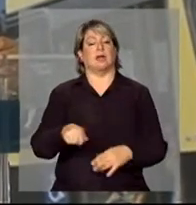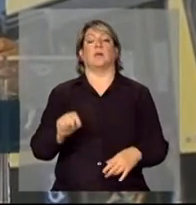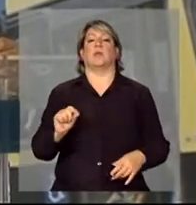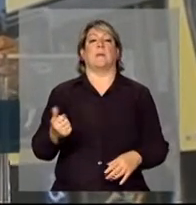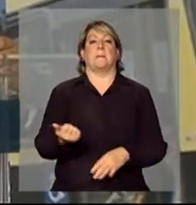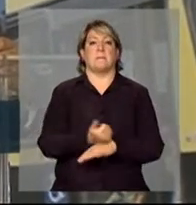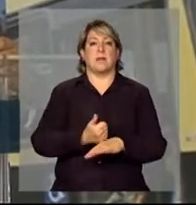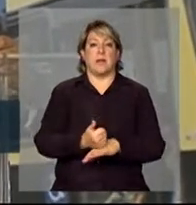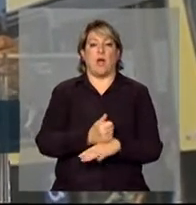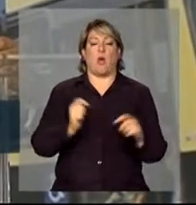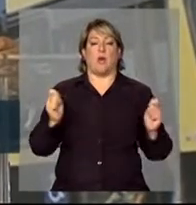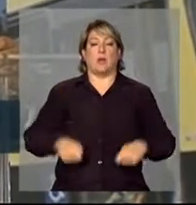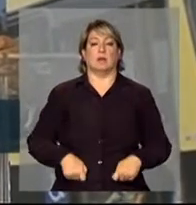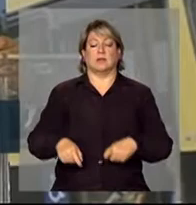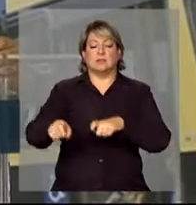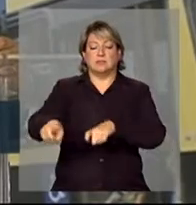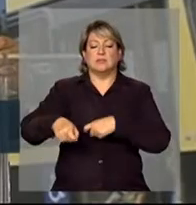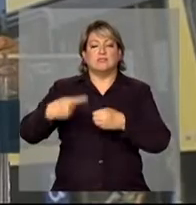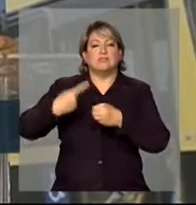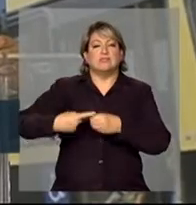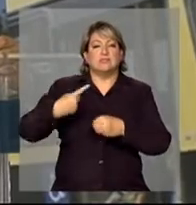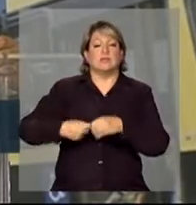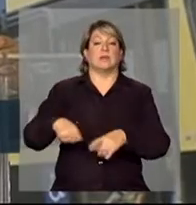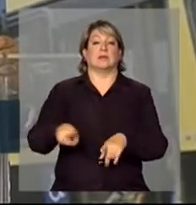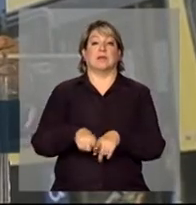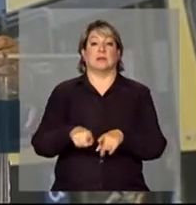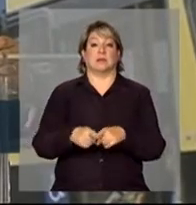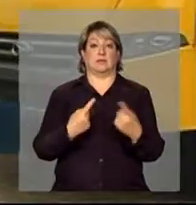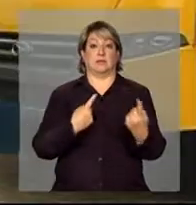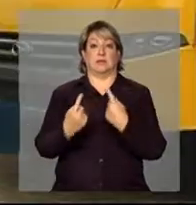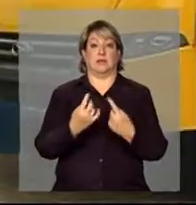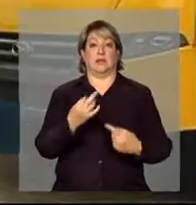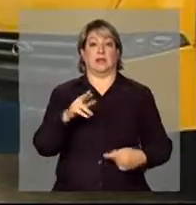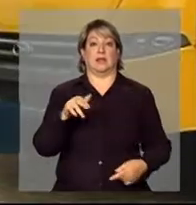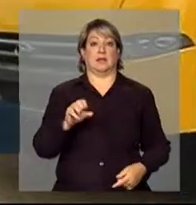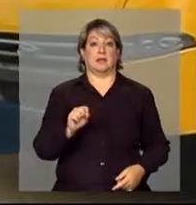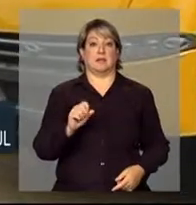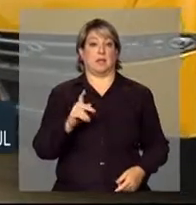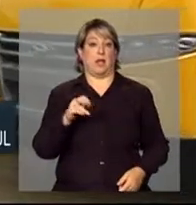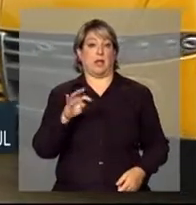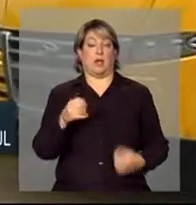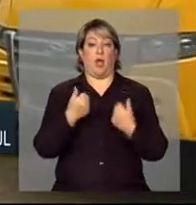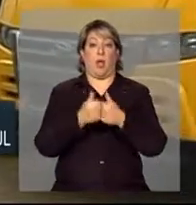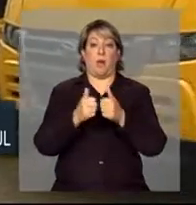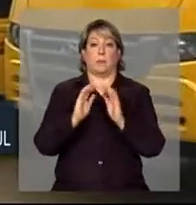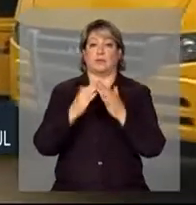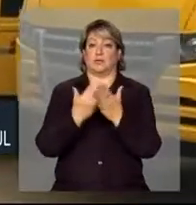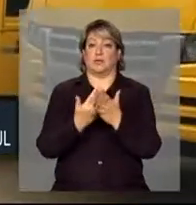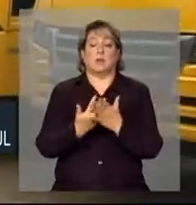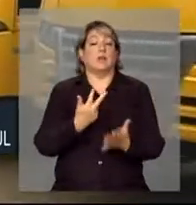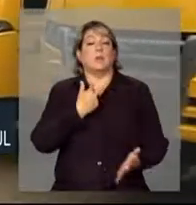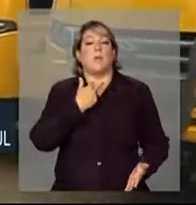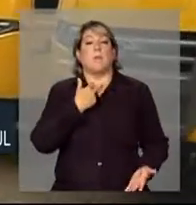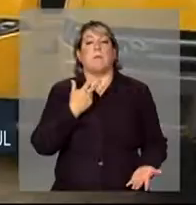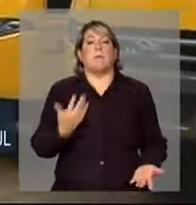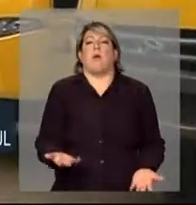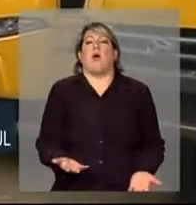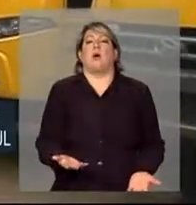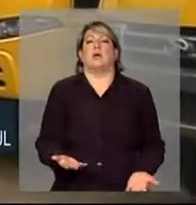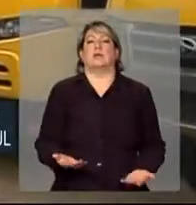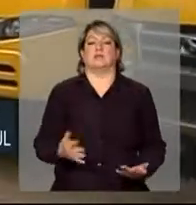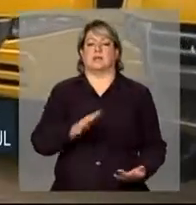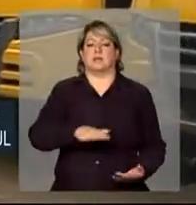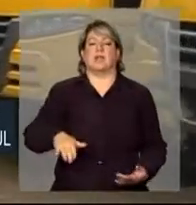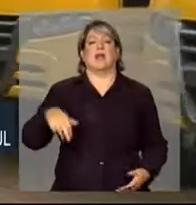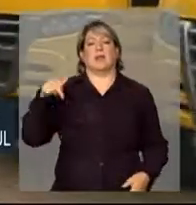e o primeiro passo é a questão do transporte escolar. Não podemos mais ter a realidade de crianças tendo que